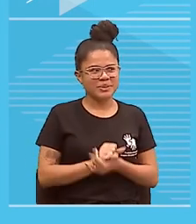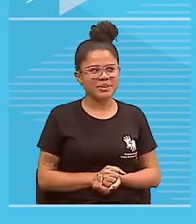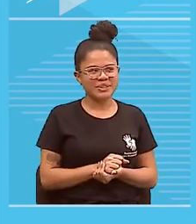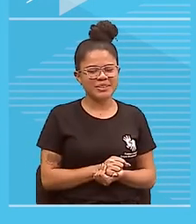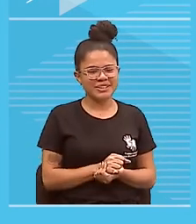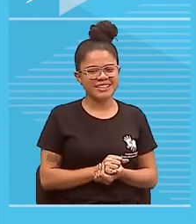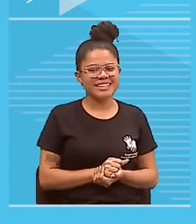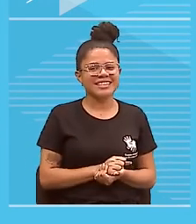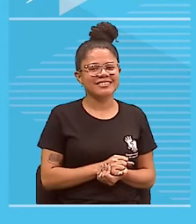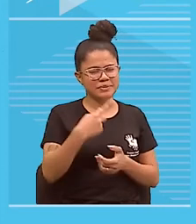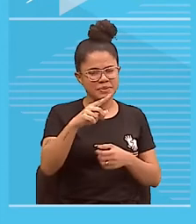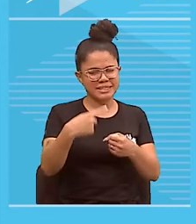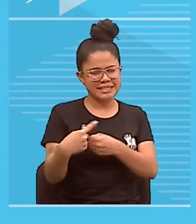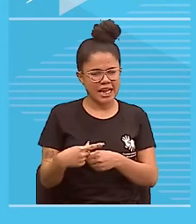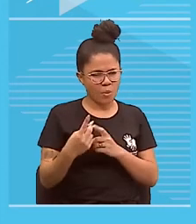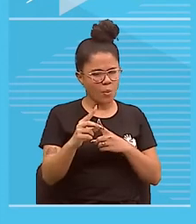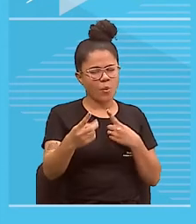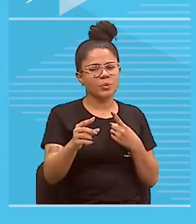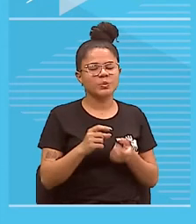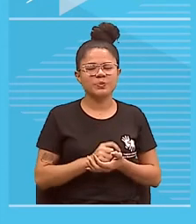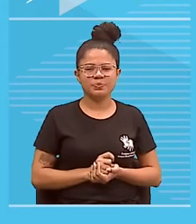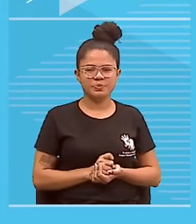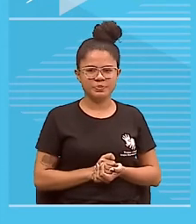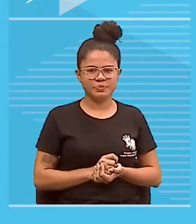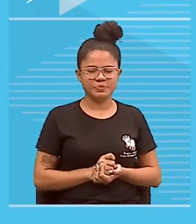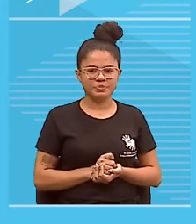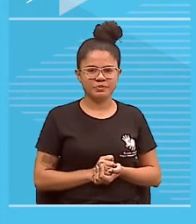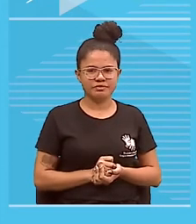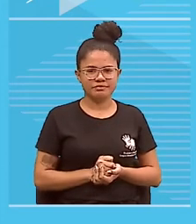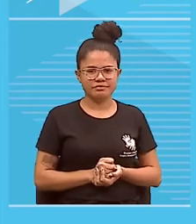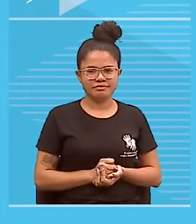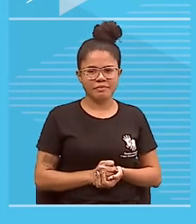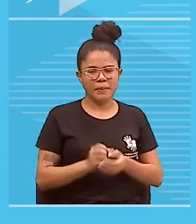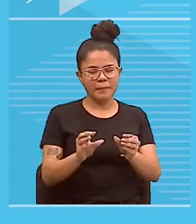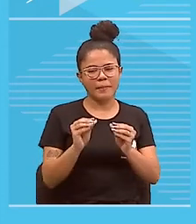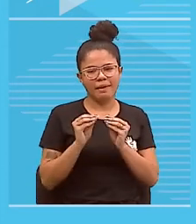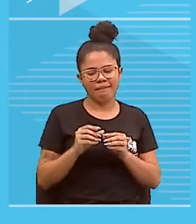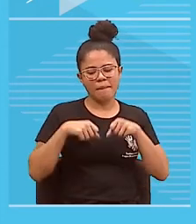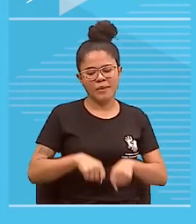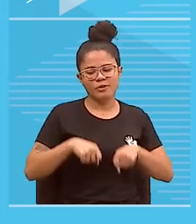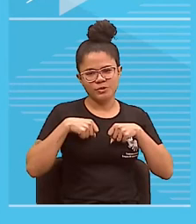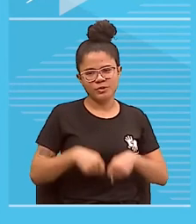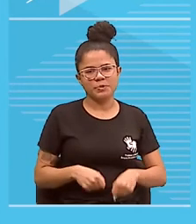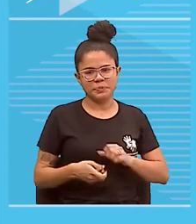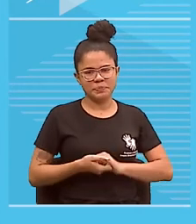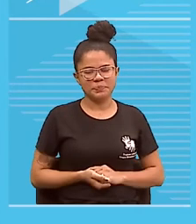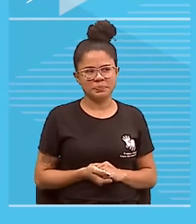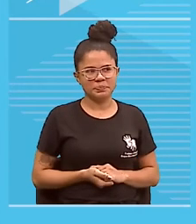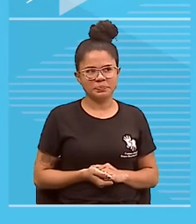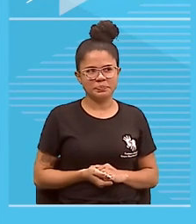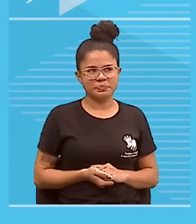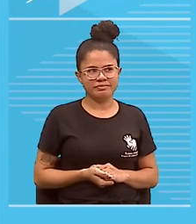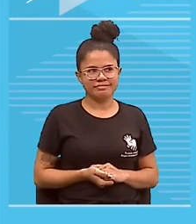cidades A escolha é longe demais meu irmão eu hein eu ir lá buscar minhas encomenda Oi ó